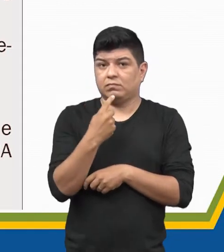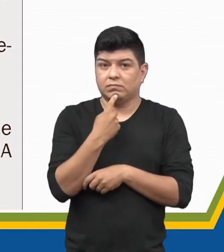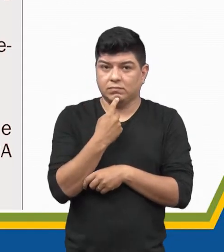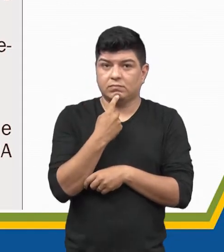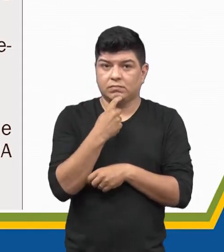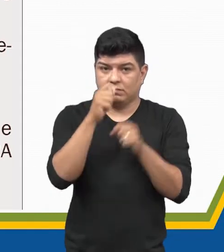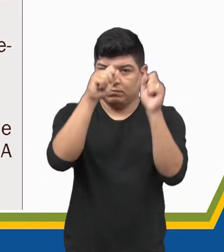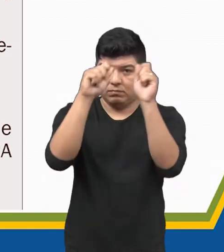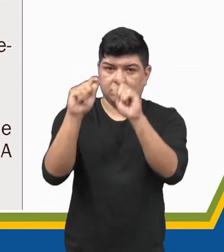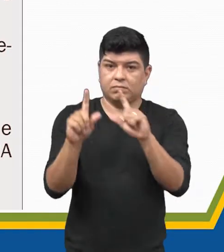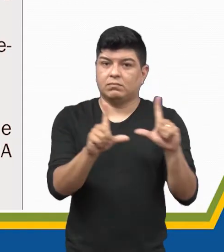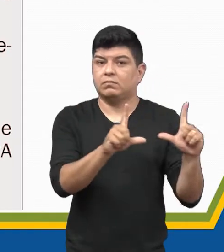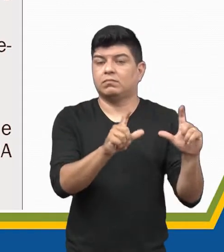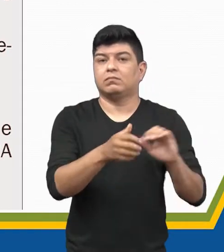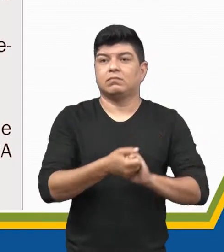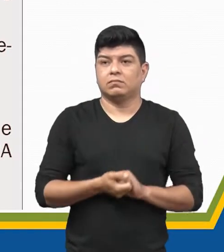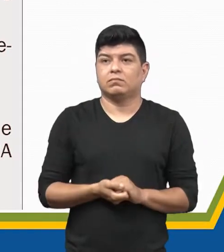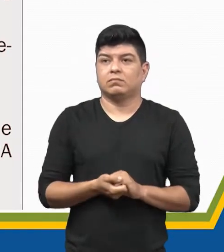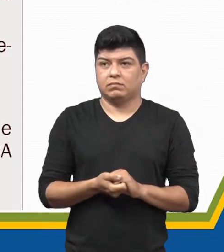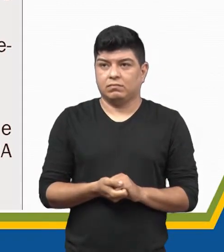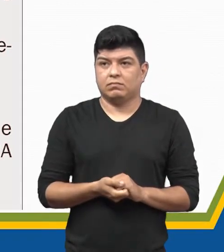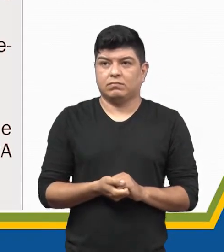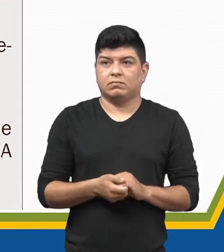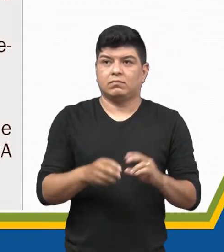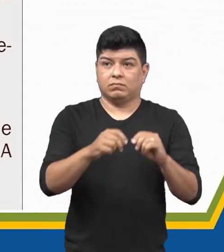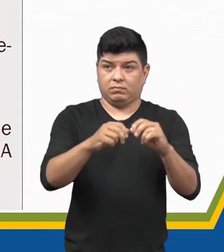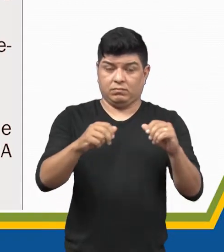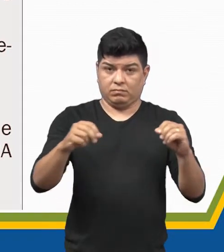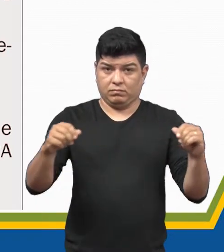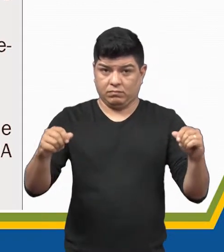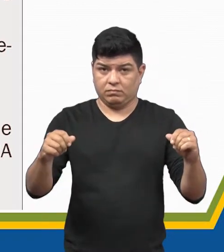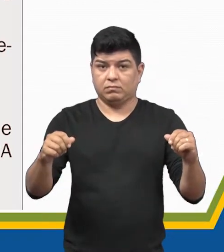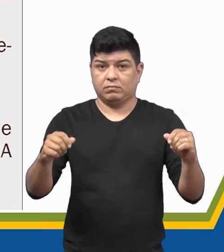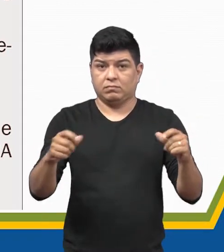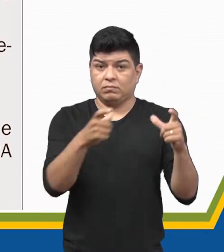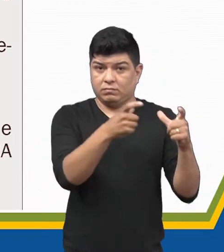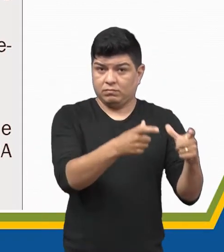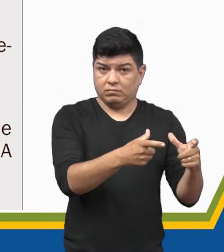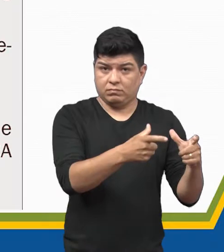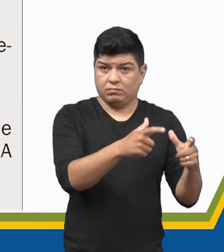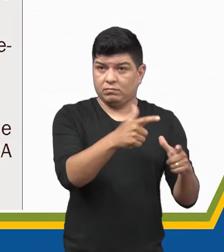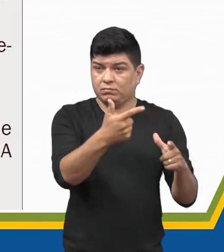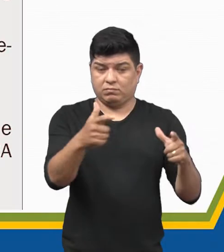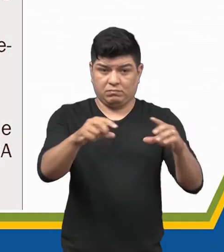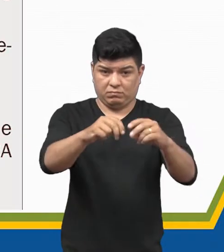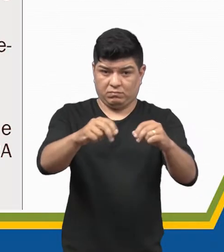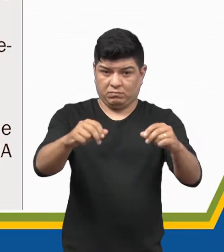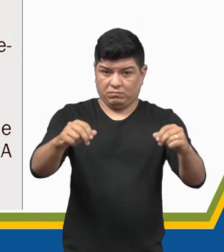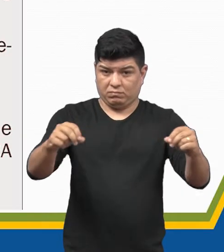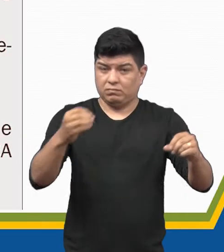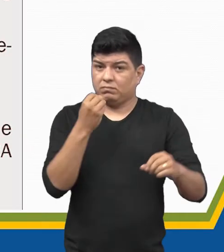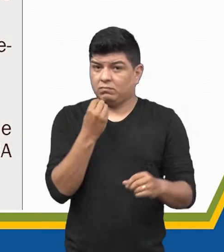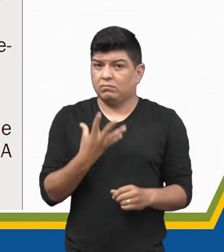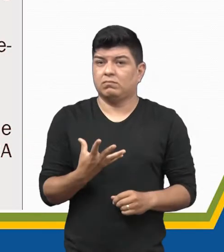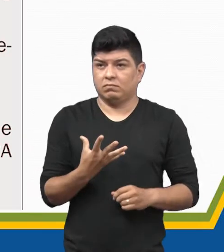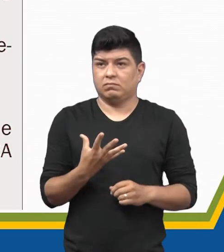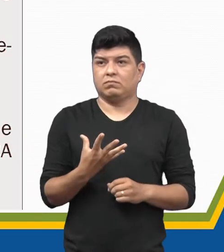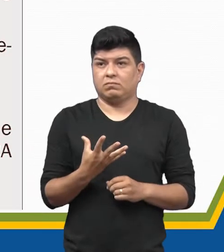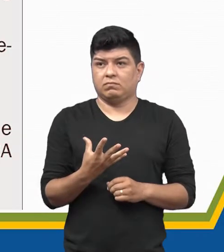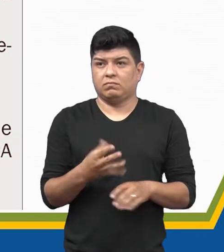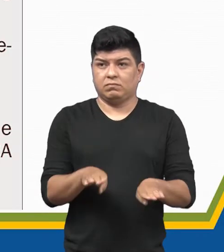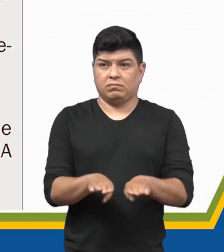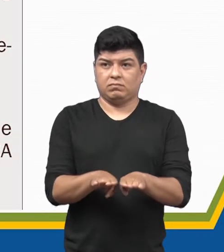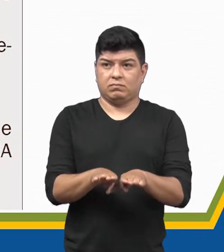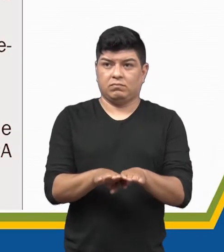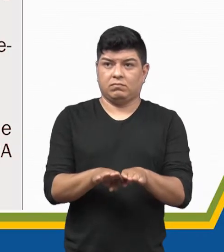então vocês vão verificar que ele é bastante acidentado, uma região onde não tem muitas terras férteis, né?